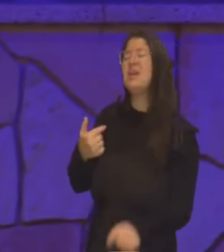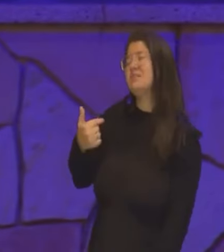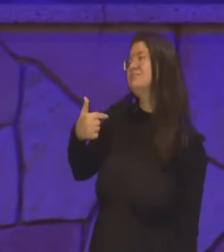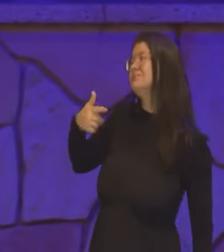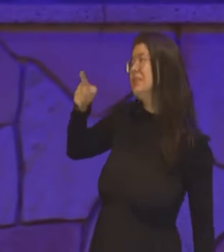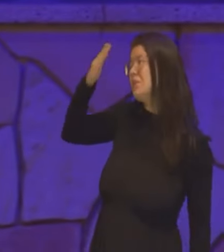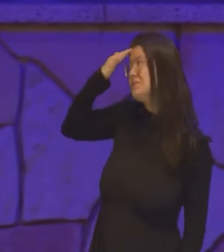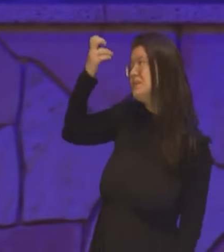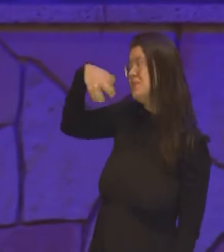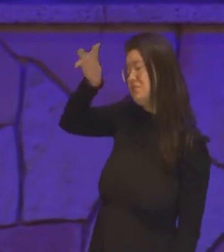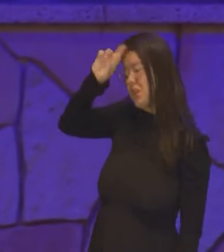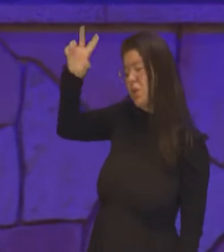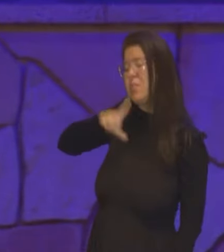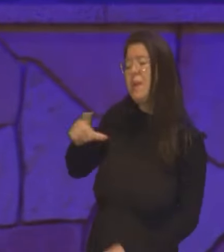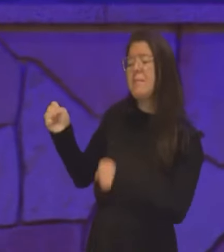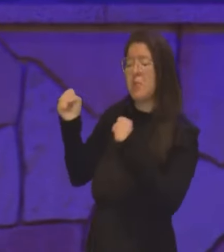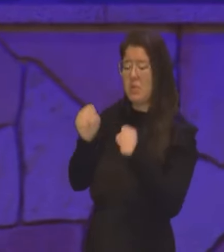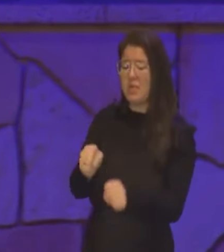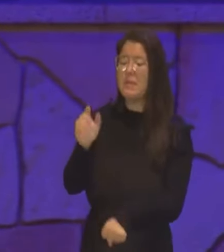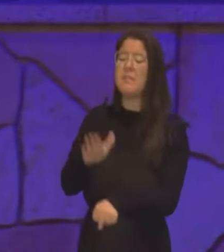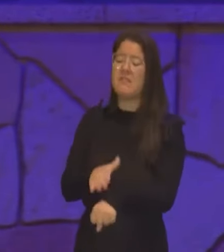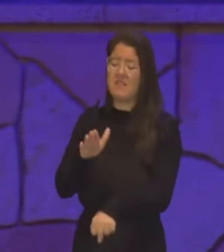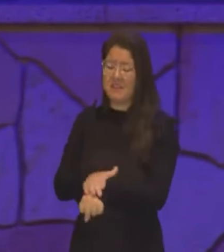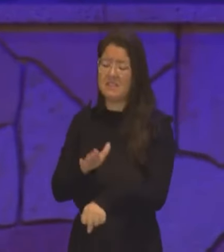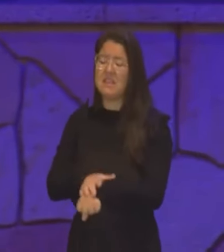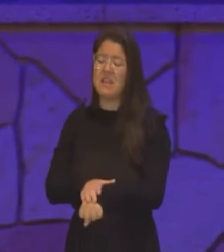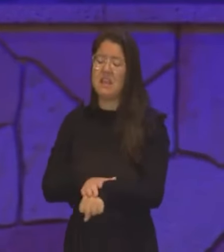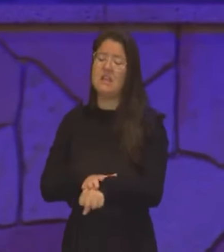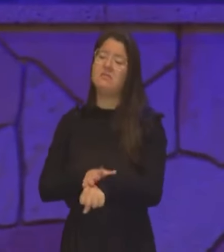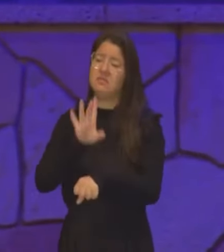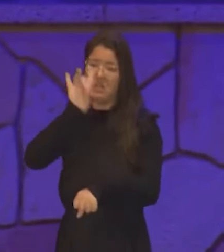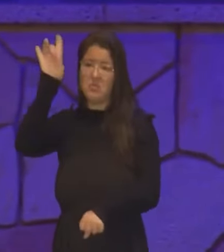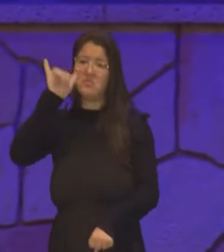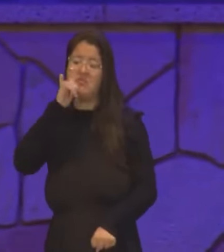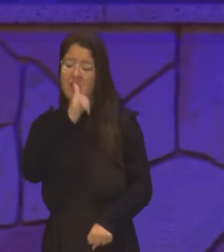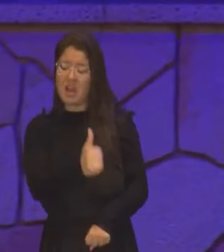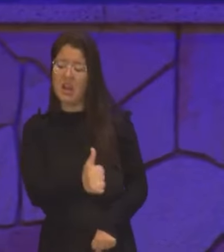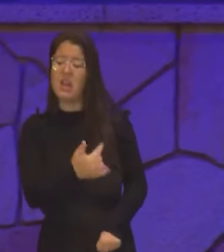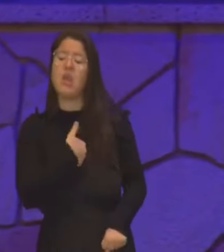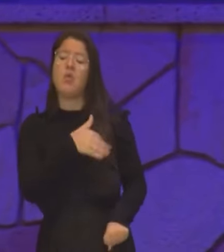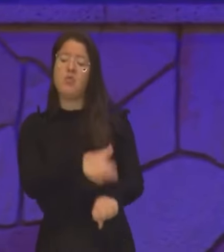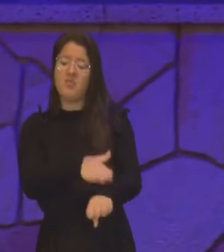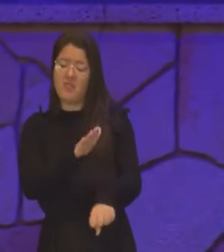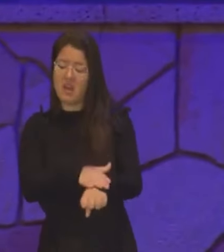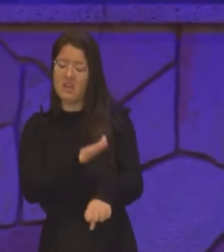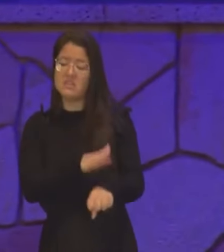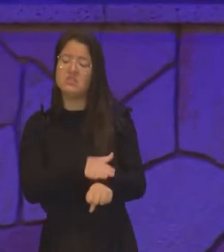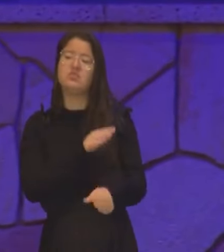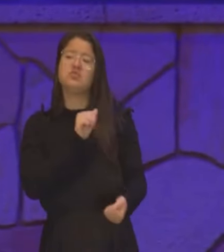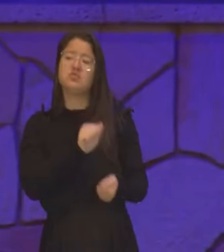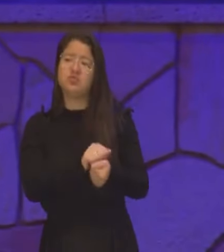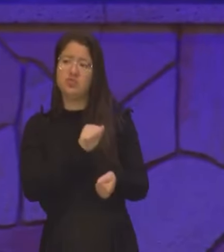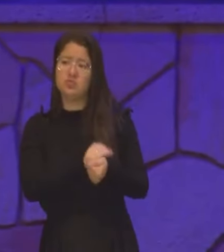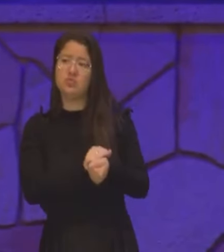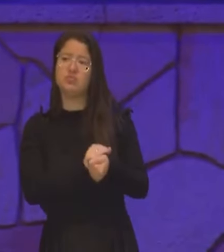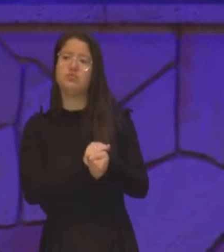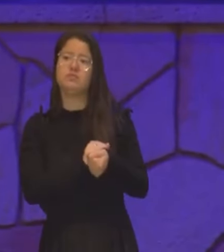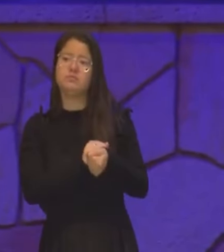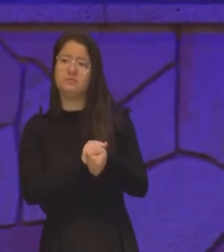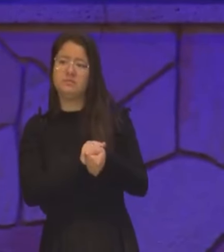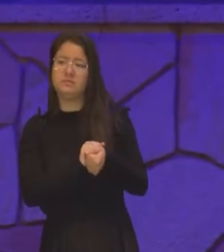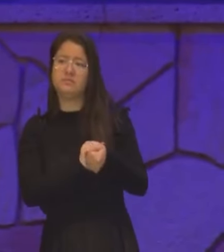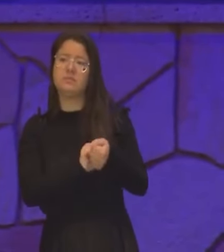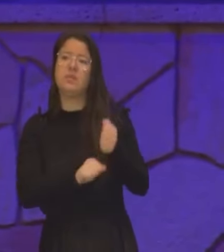tem poder para fazer isso. E Deus fala: pois eu farei isso com a minha casa, a casa